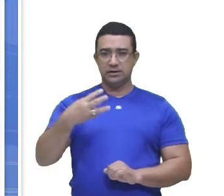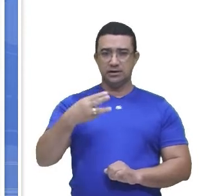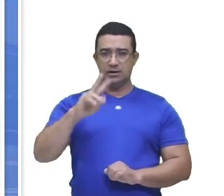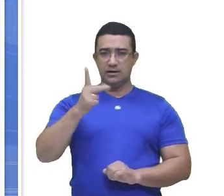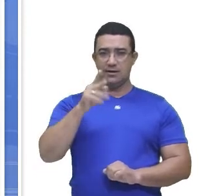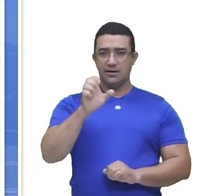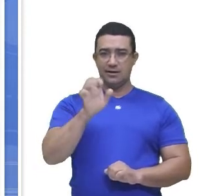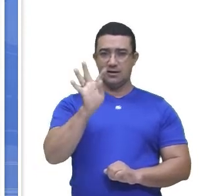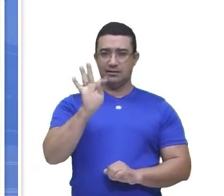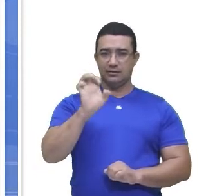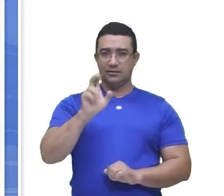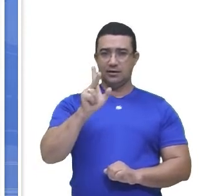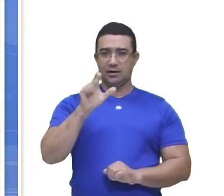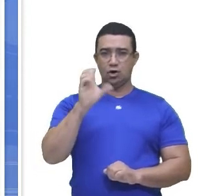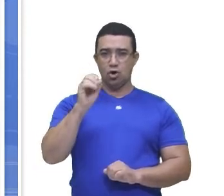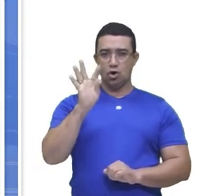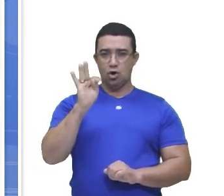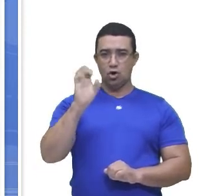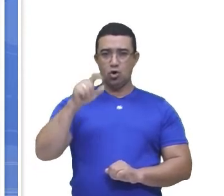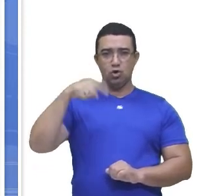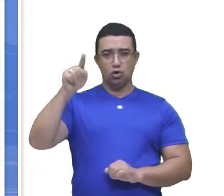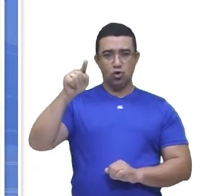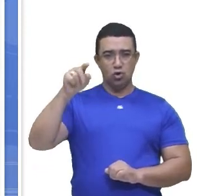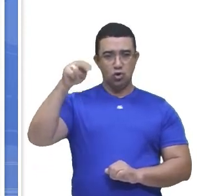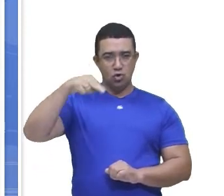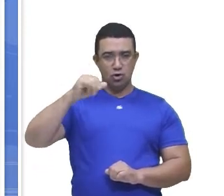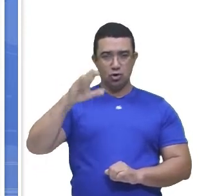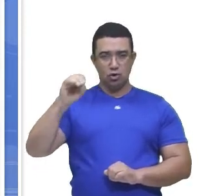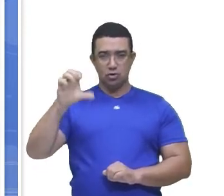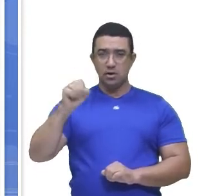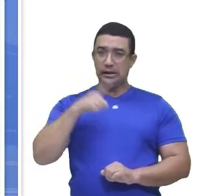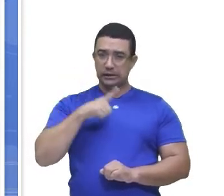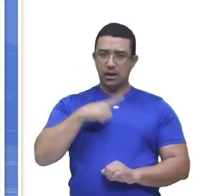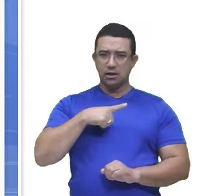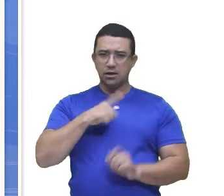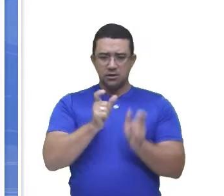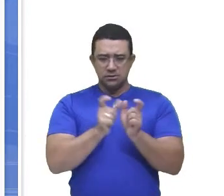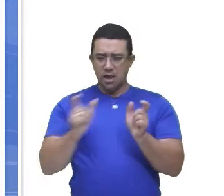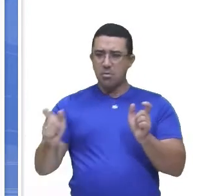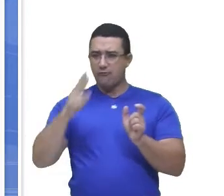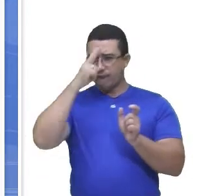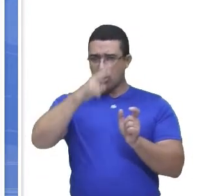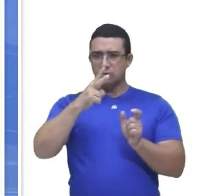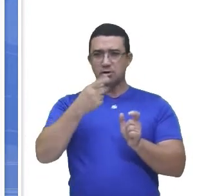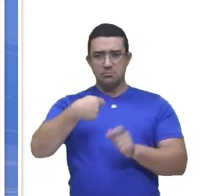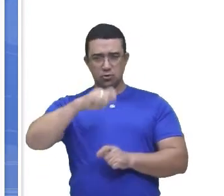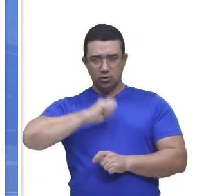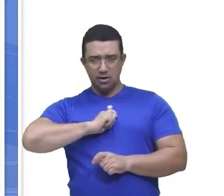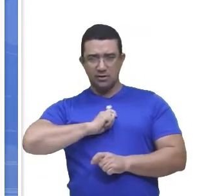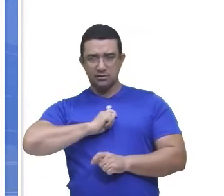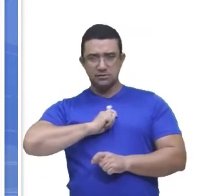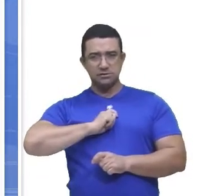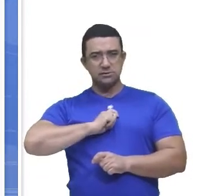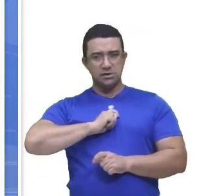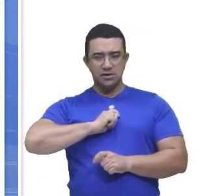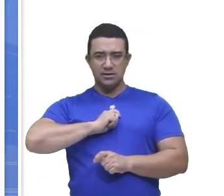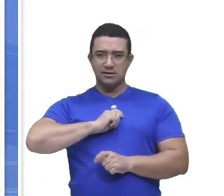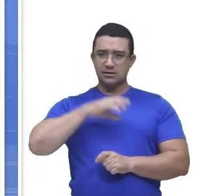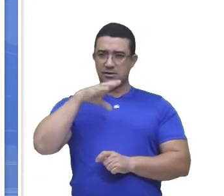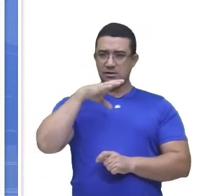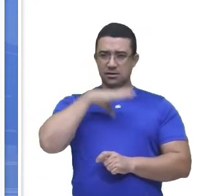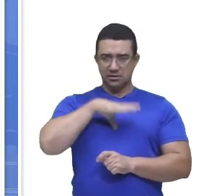têm tonicidade diferente? Sim, claro. Entre o espanhol e o português? Claro. Então, a alternativa correta